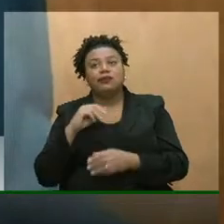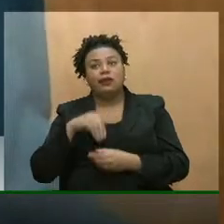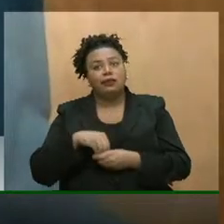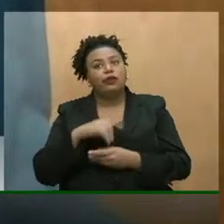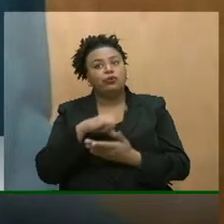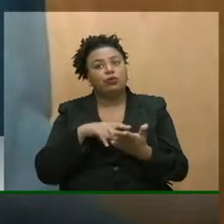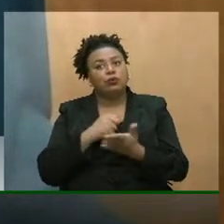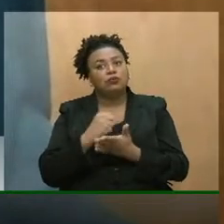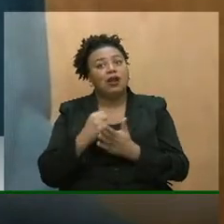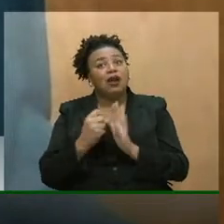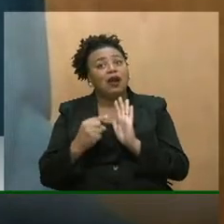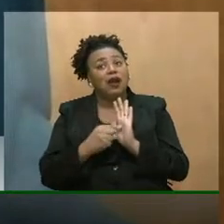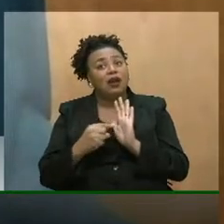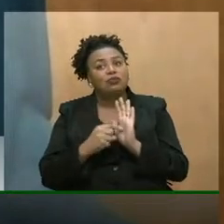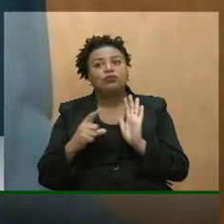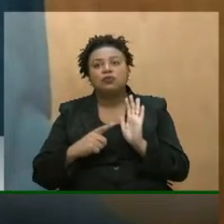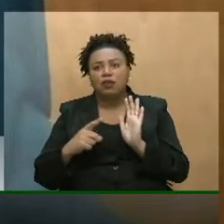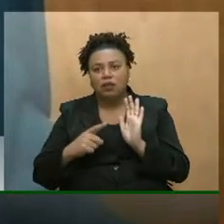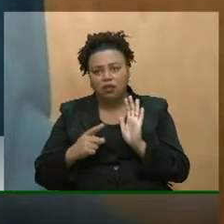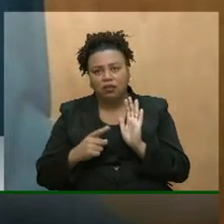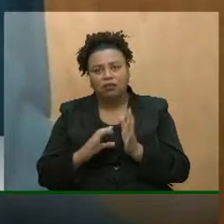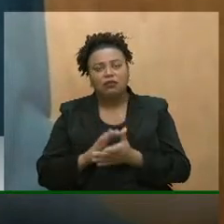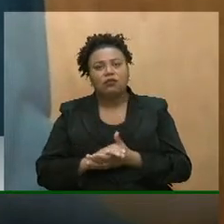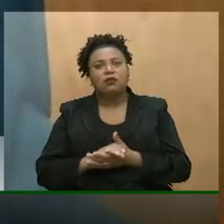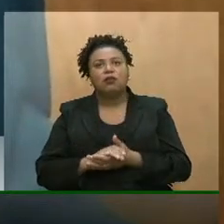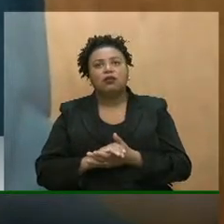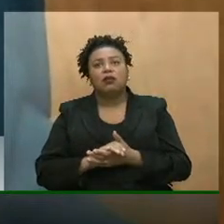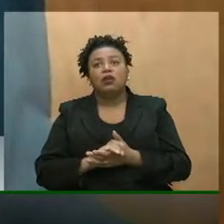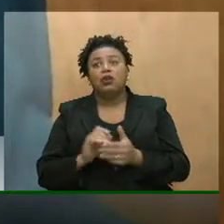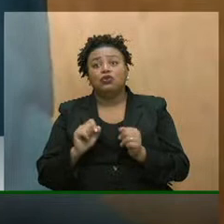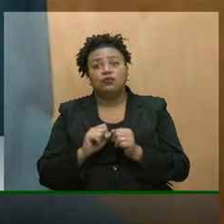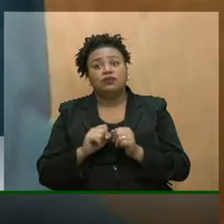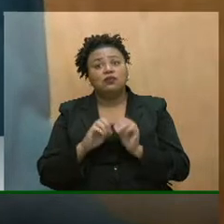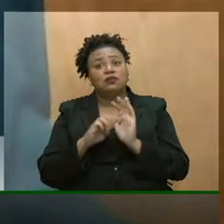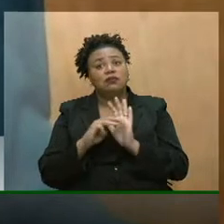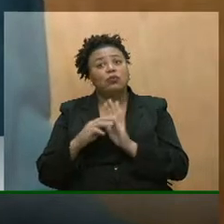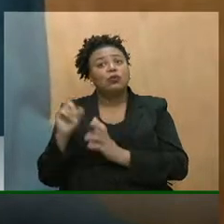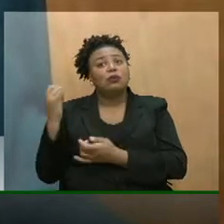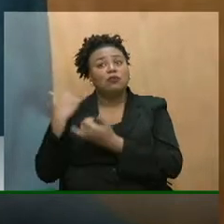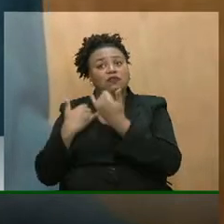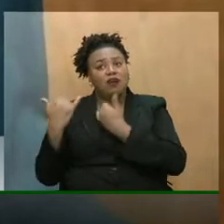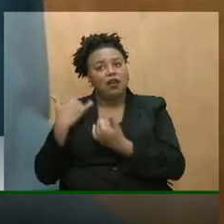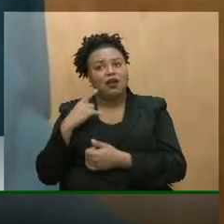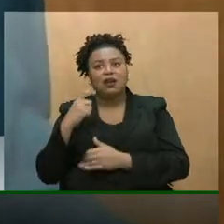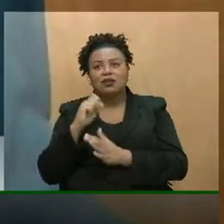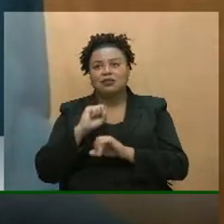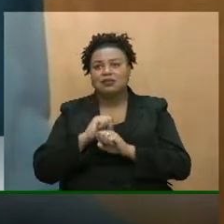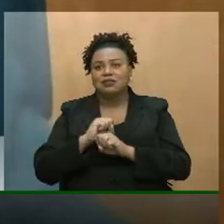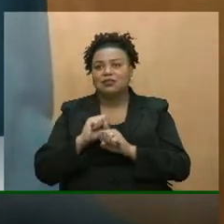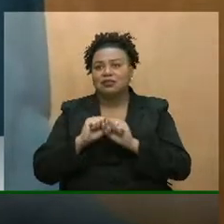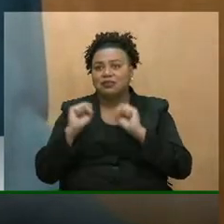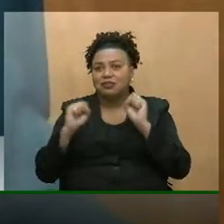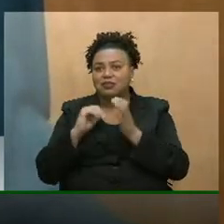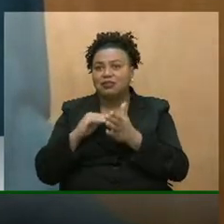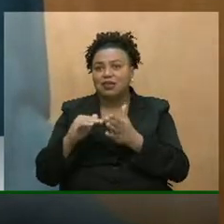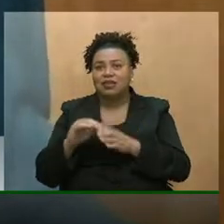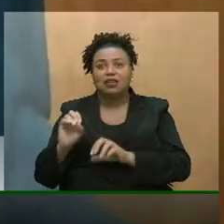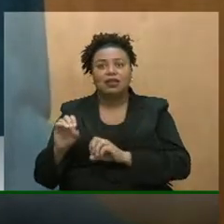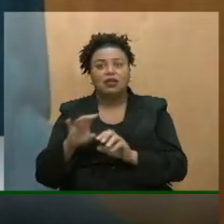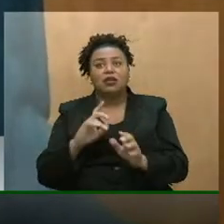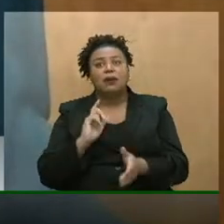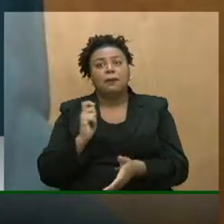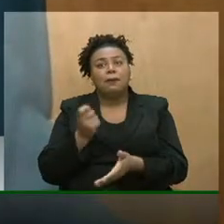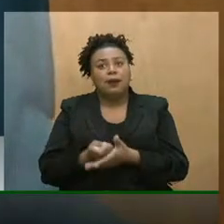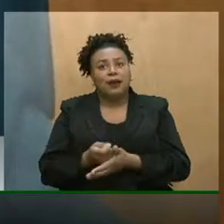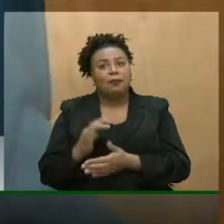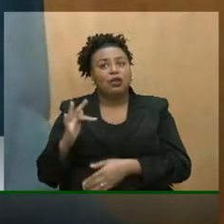contrato. Eu estou fazendo a emenda baseada naquilo que me passaram, que a Secretaria de Educação me passou. Pagamento da